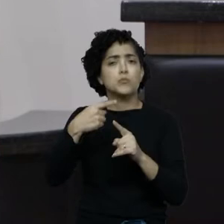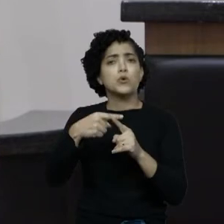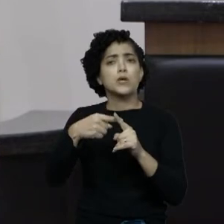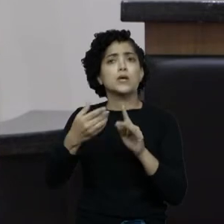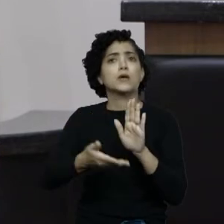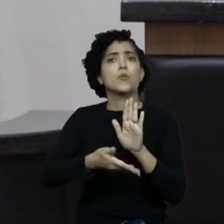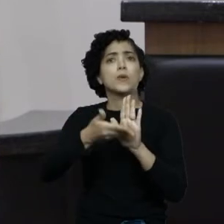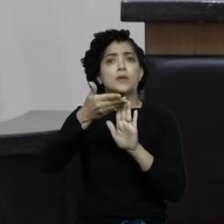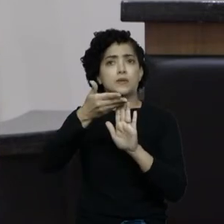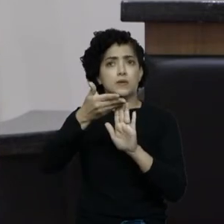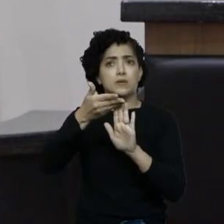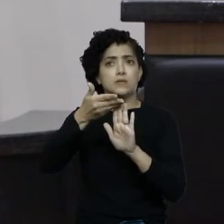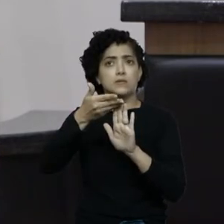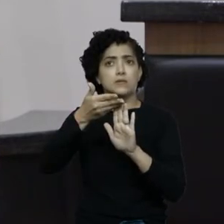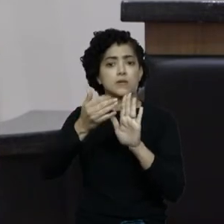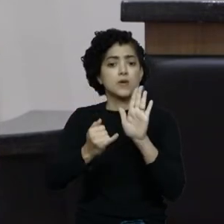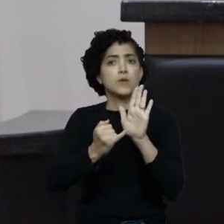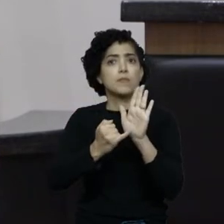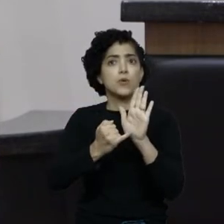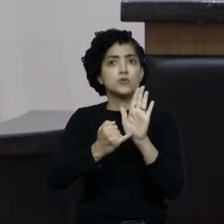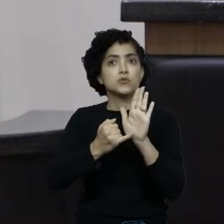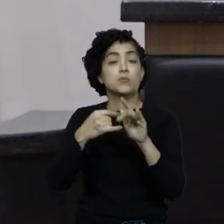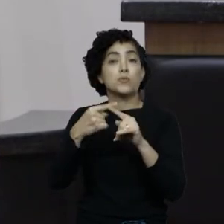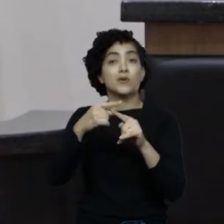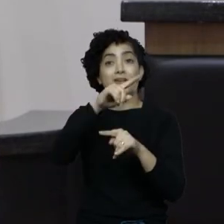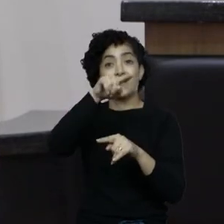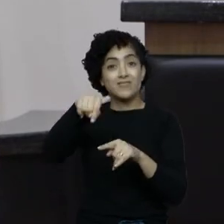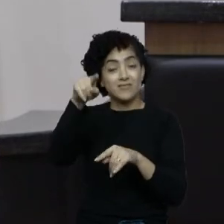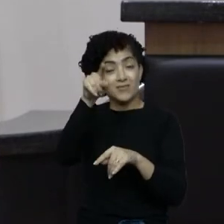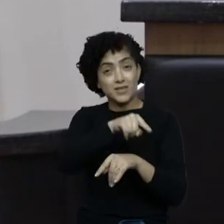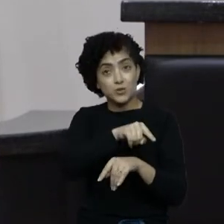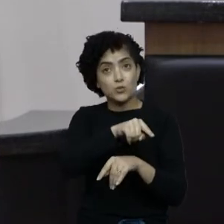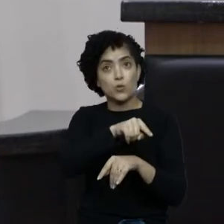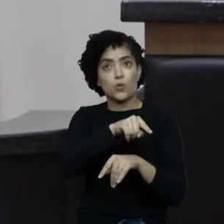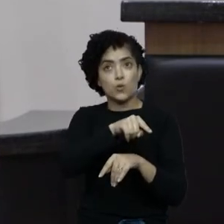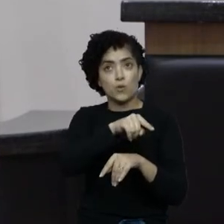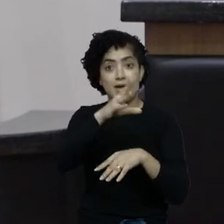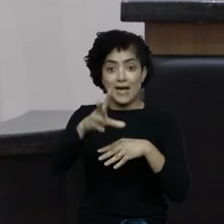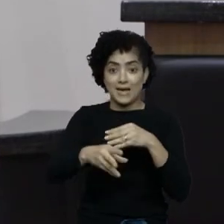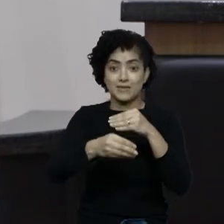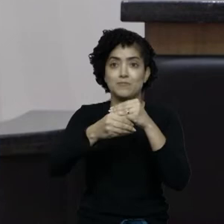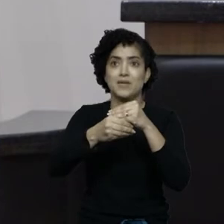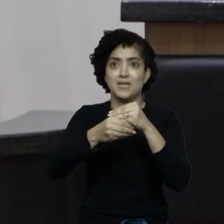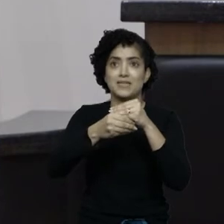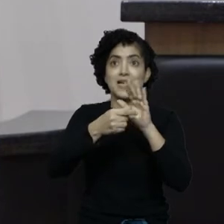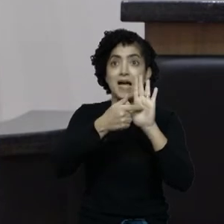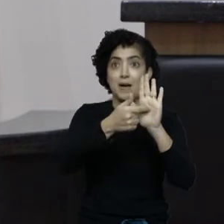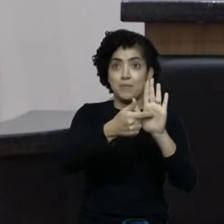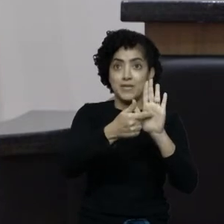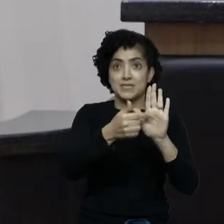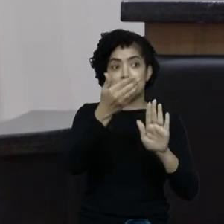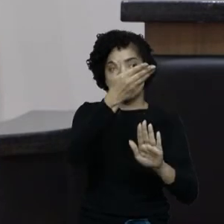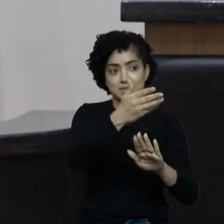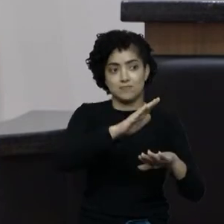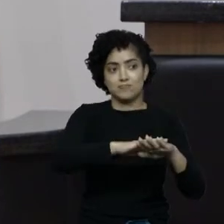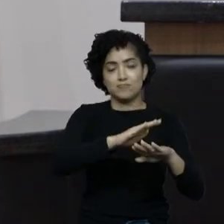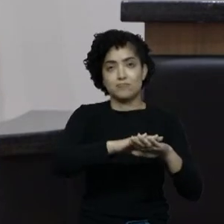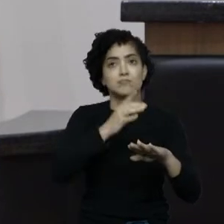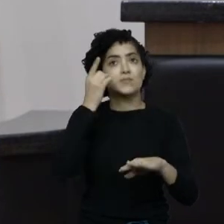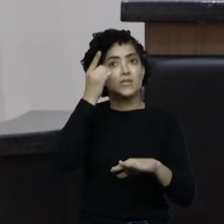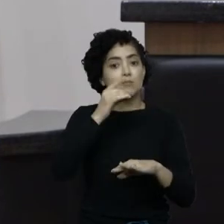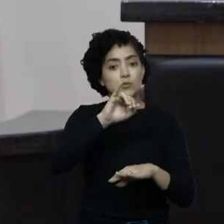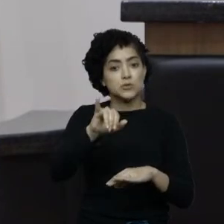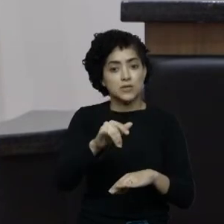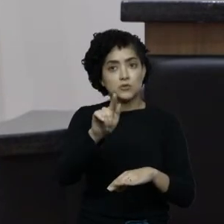aumenta imposto porque o governo vetor a emenda apresentada pelo Deputado Júlio Garcia